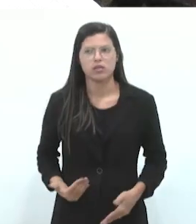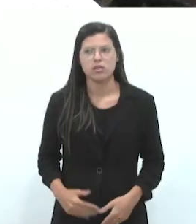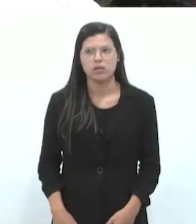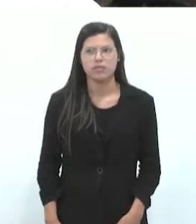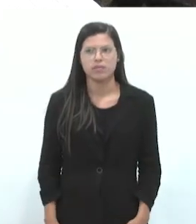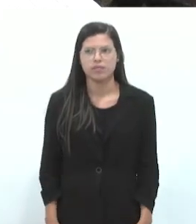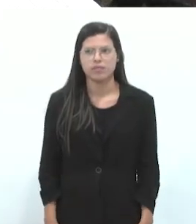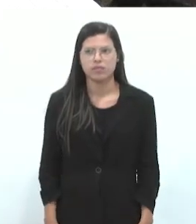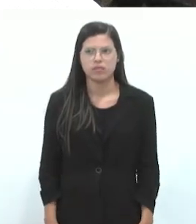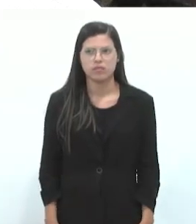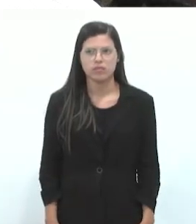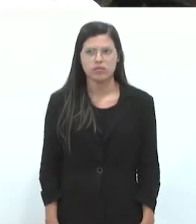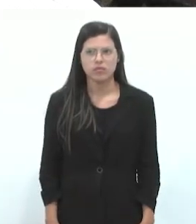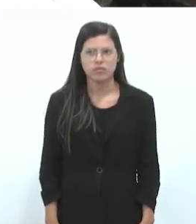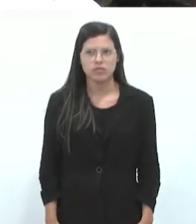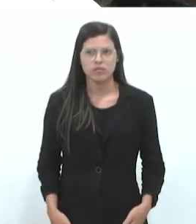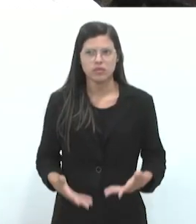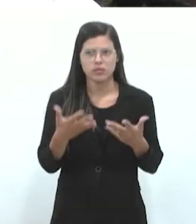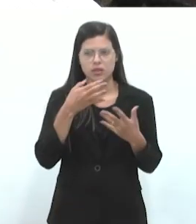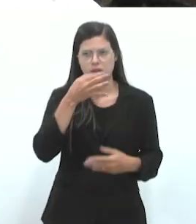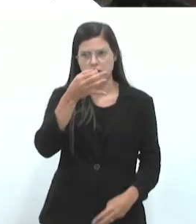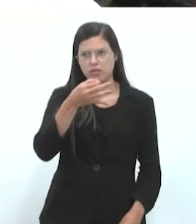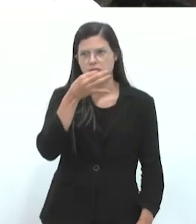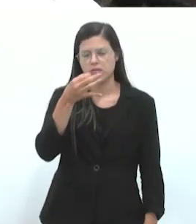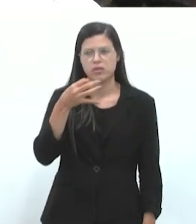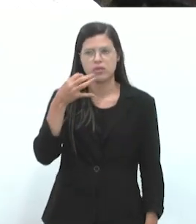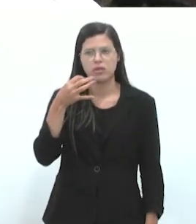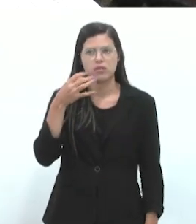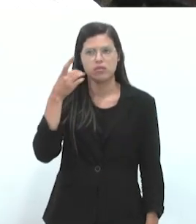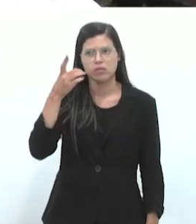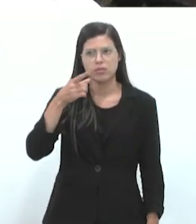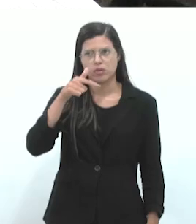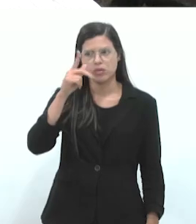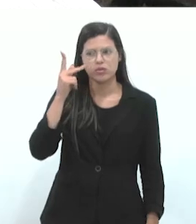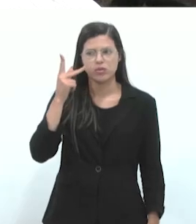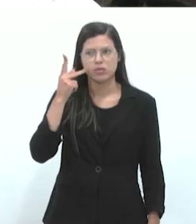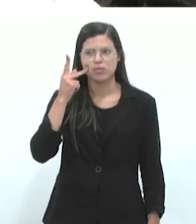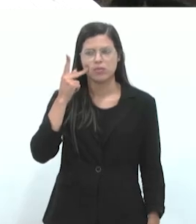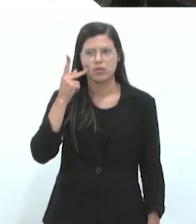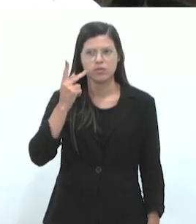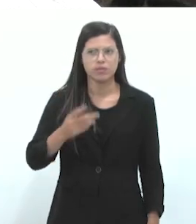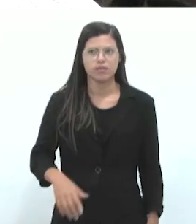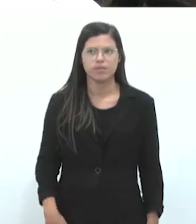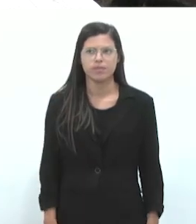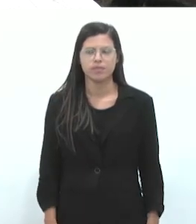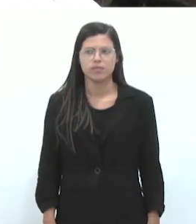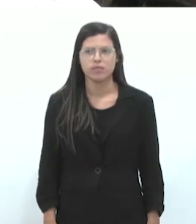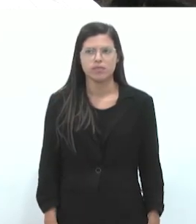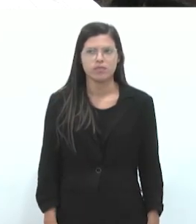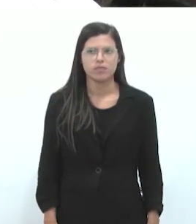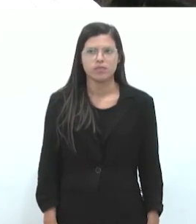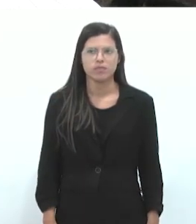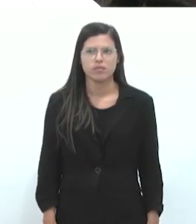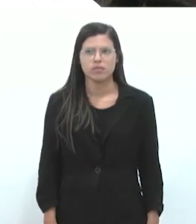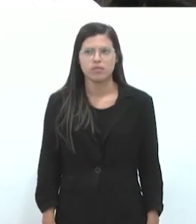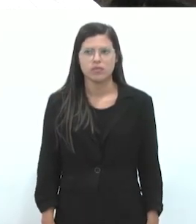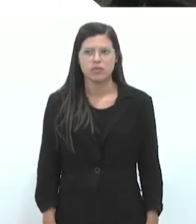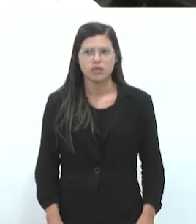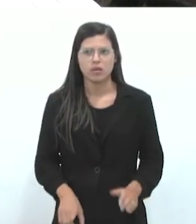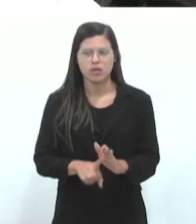Eu queria dar uma sugestão, Pois deputado não, Chico. deputado Luiz Paulo. O senhor pega a